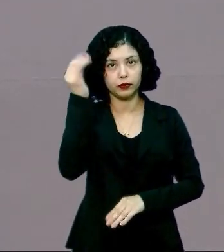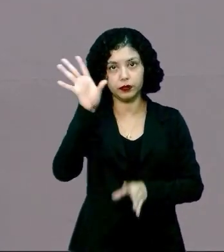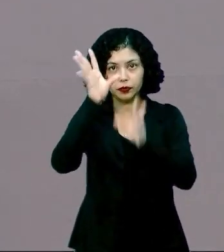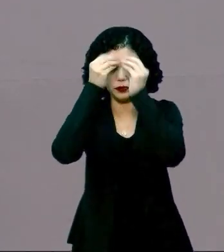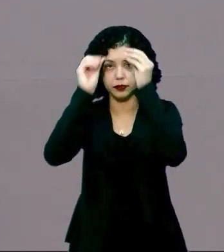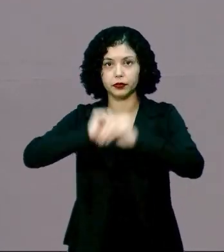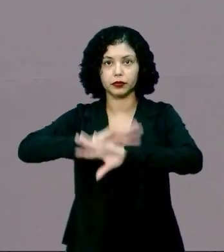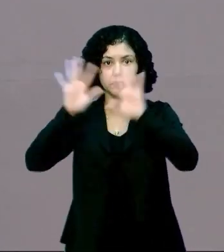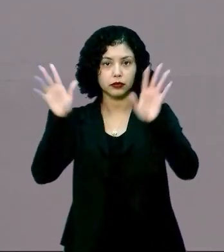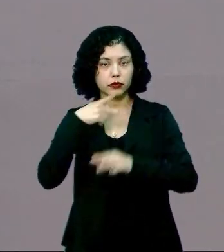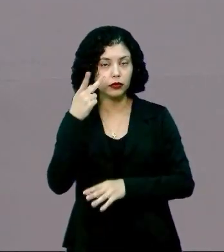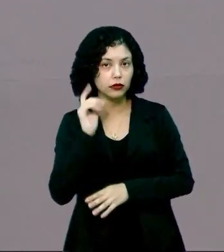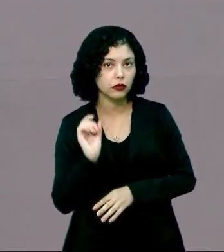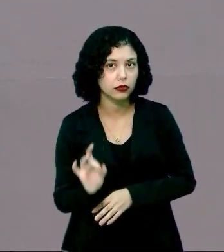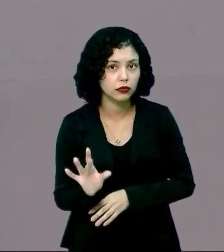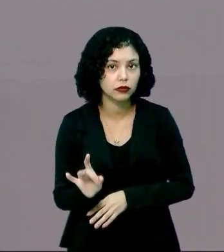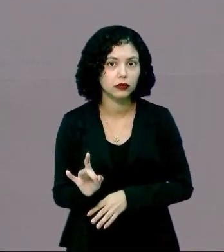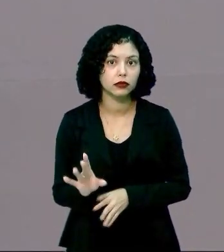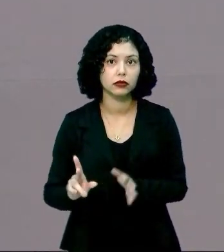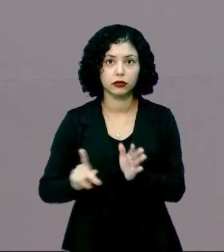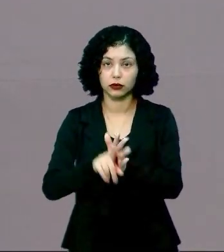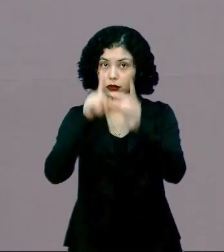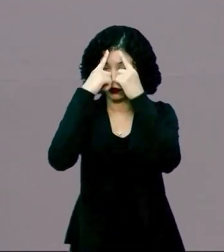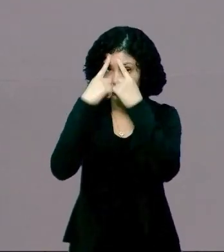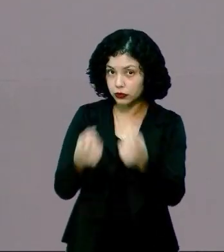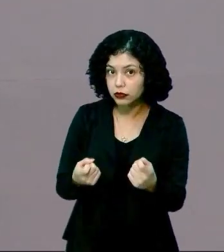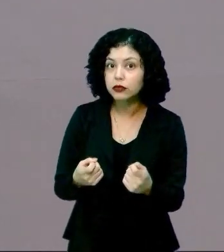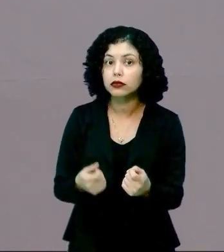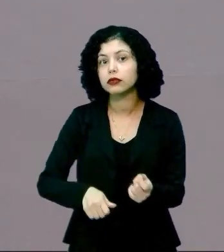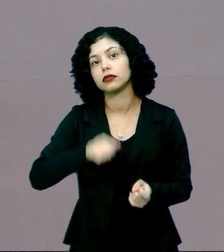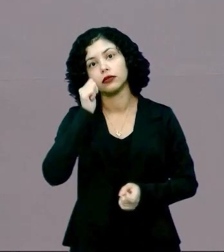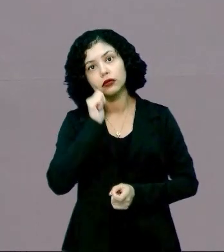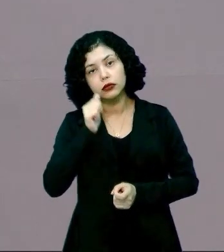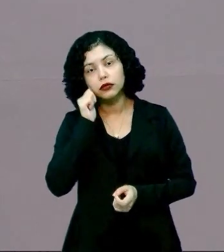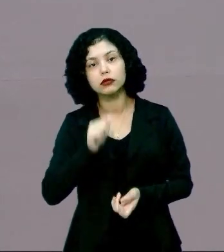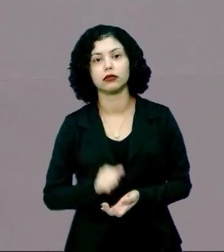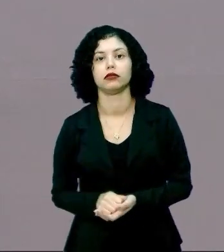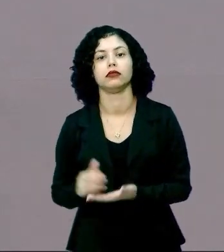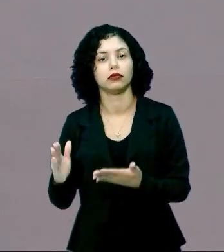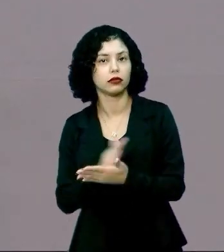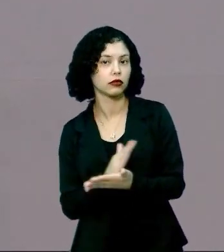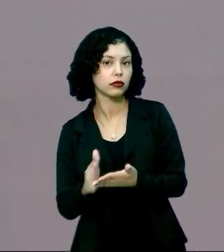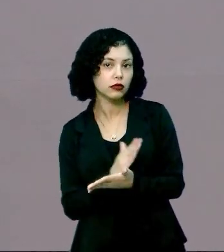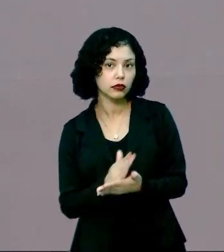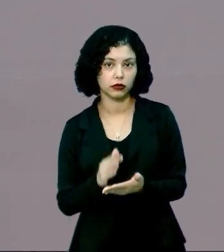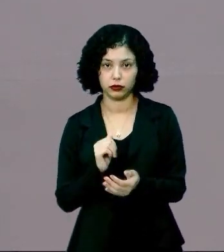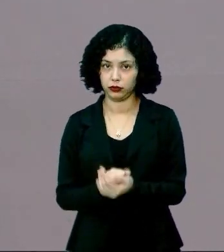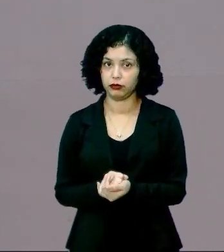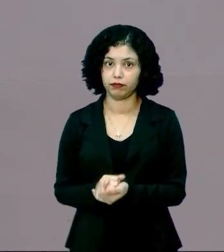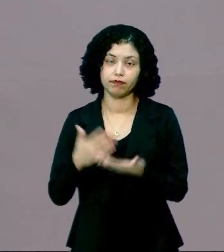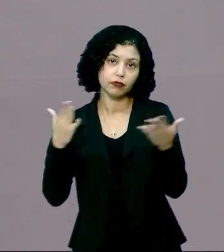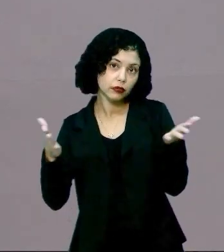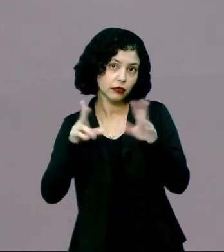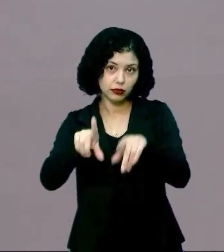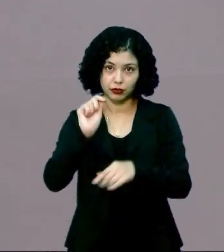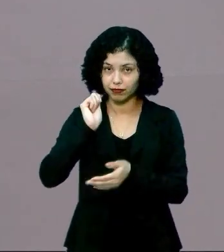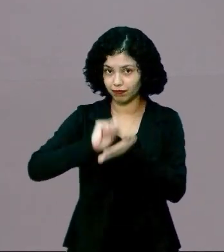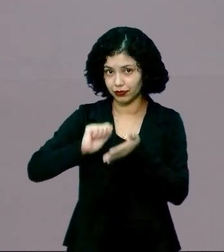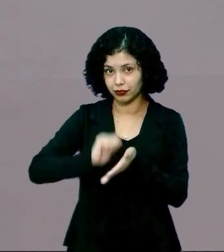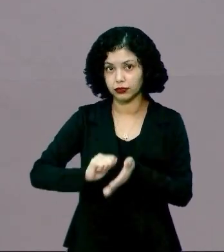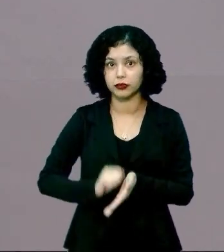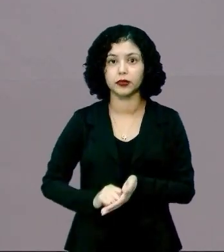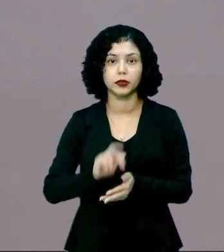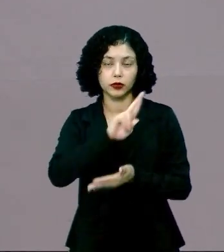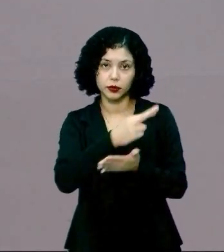fique claro, ele não está falando da violência contra a mulher. E aí algumas pessoas, elas foram infelizes na hora da escrita do